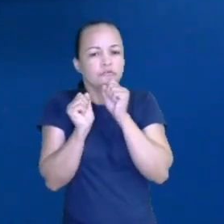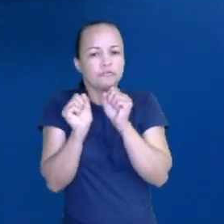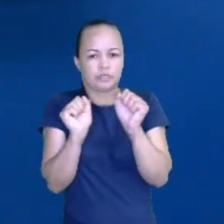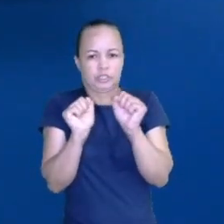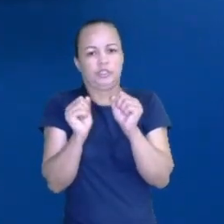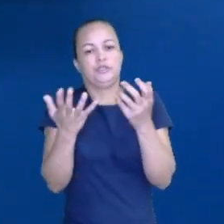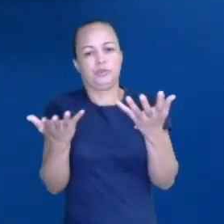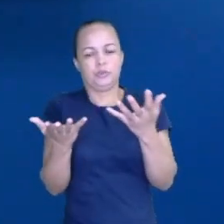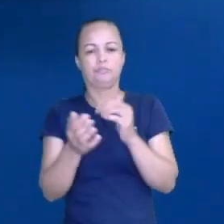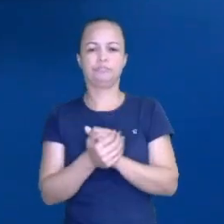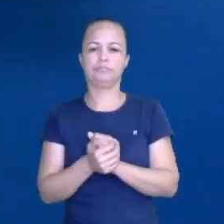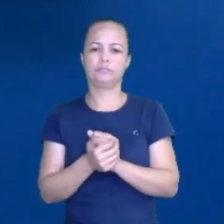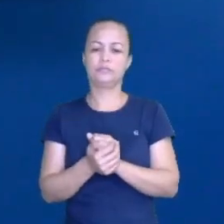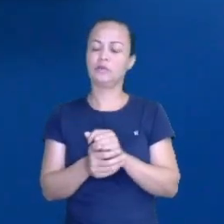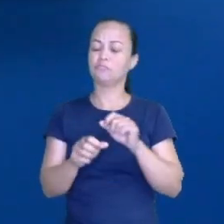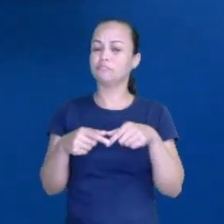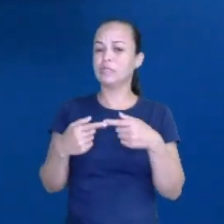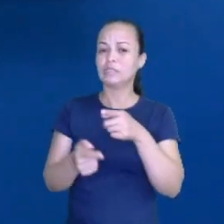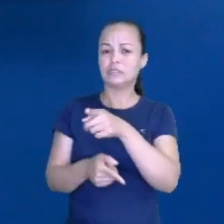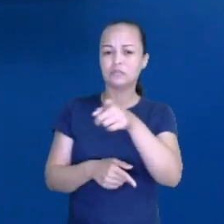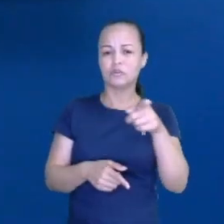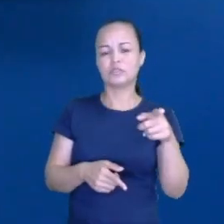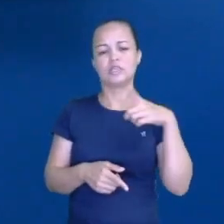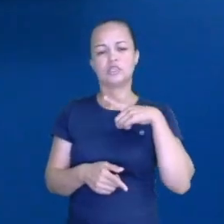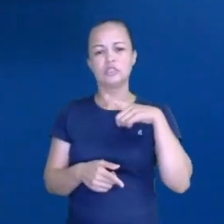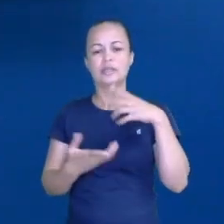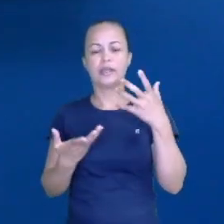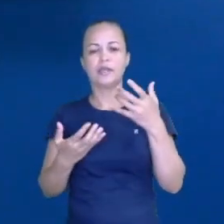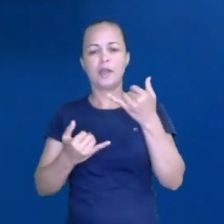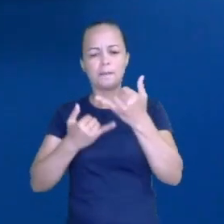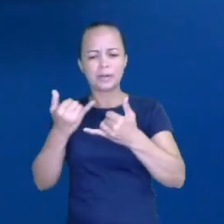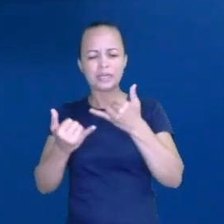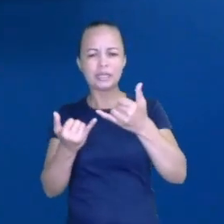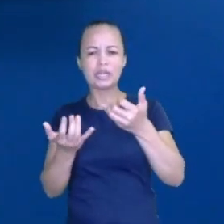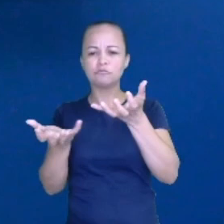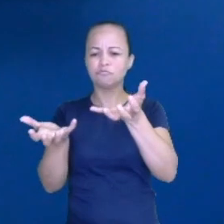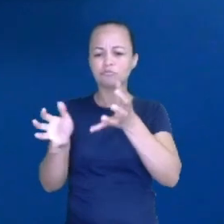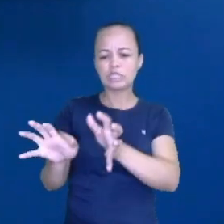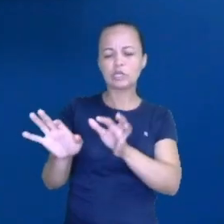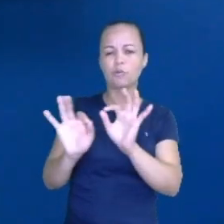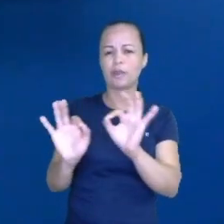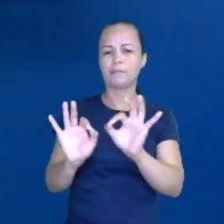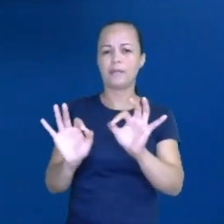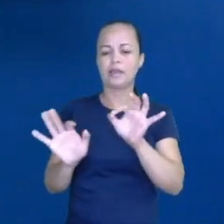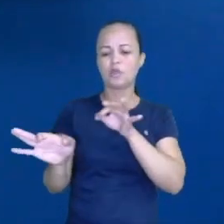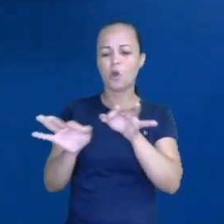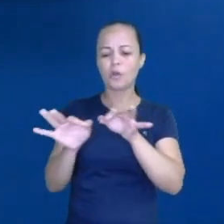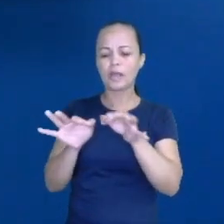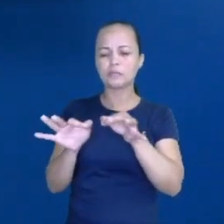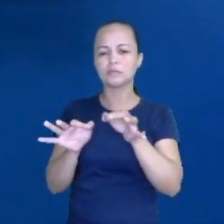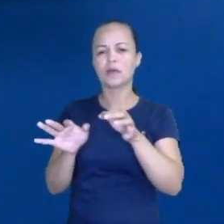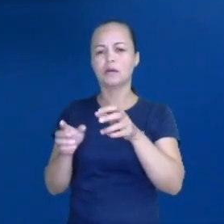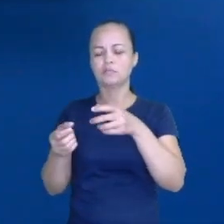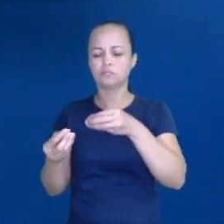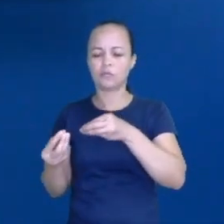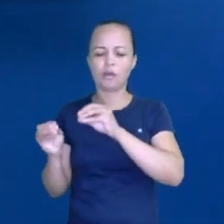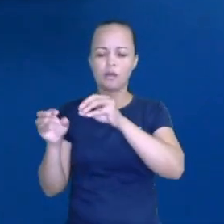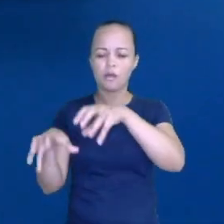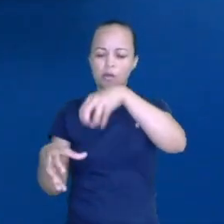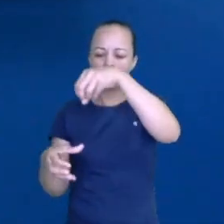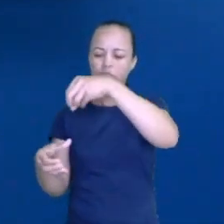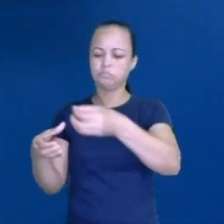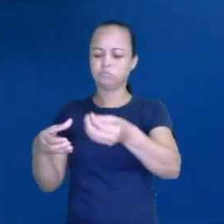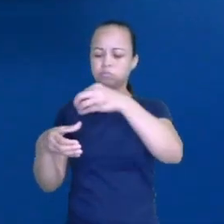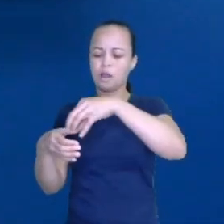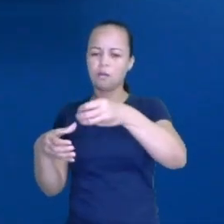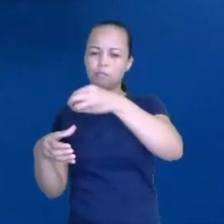tem brinquedos velhos, brinquedos em bom estado, então conserta, lava, arruma direitinho, faz doação. Se você